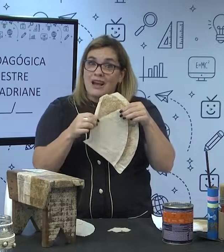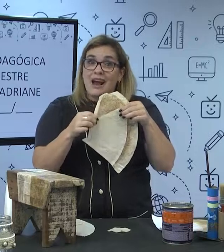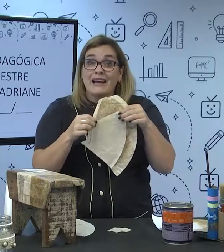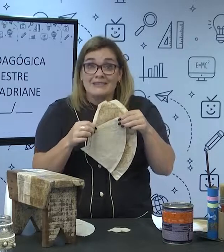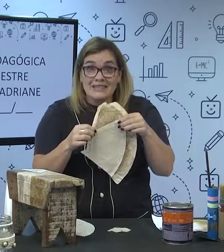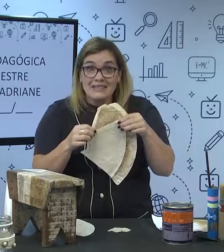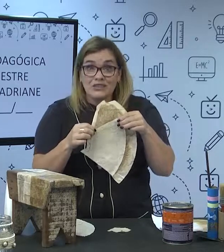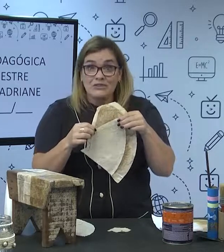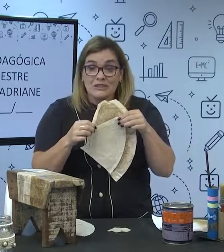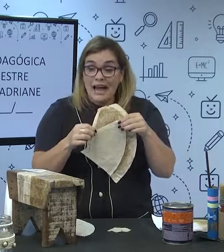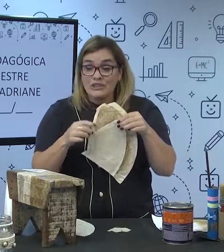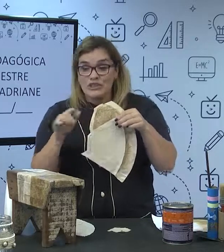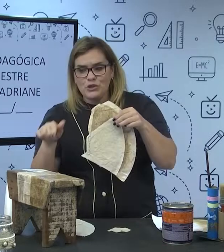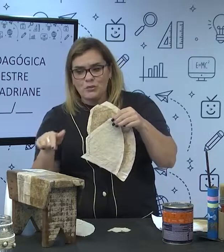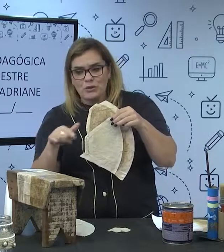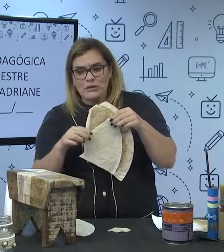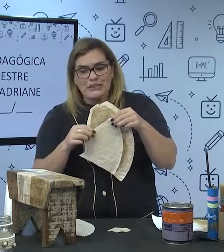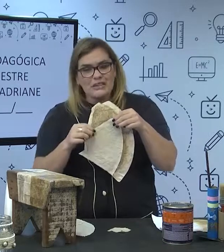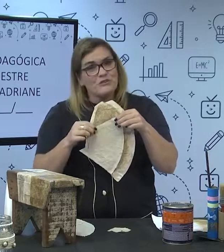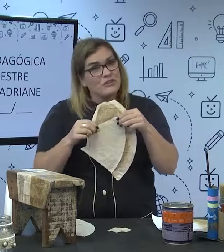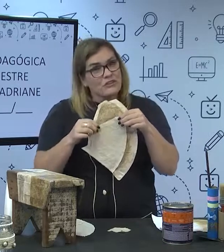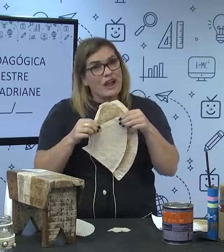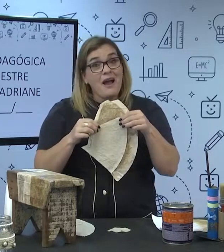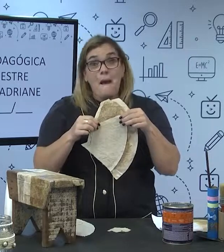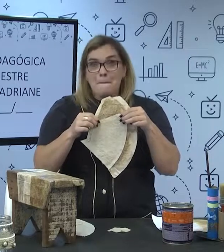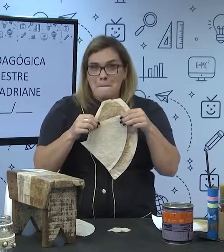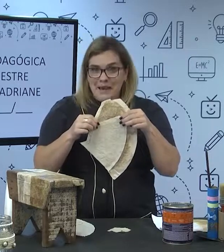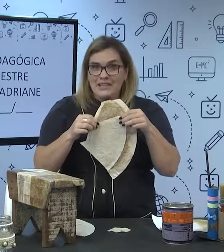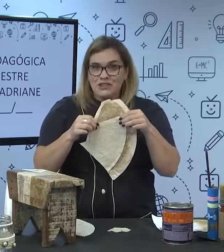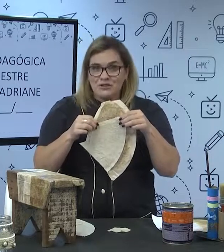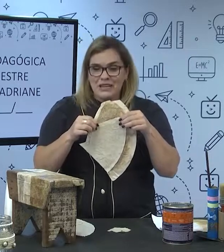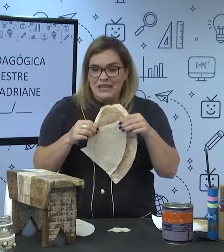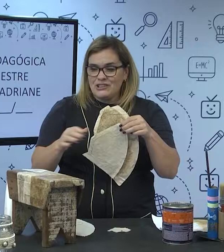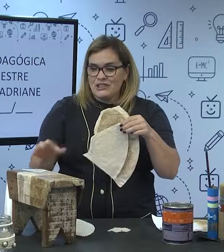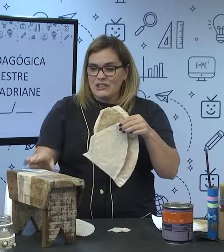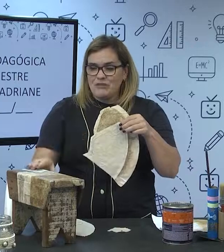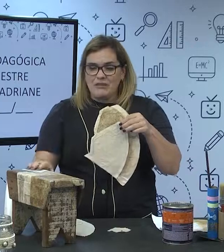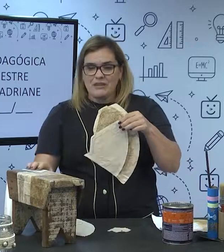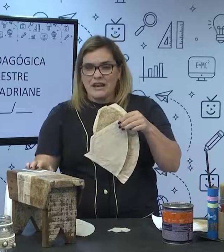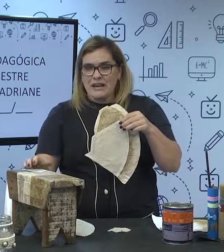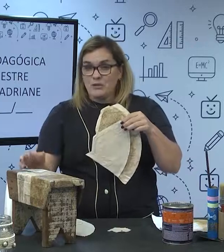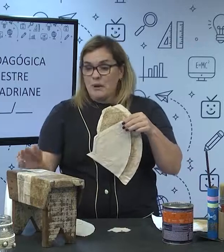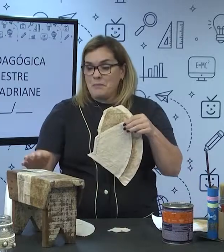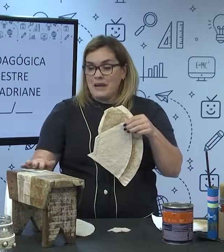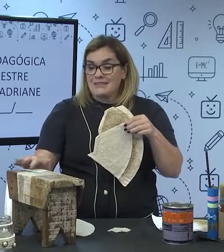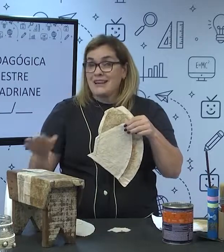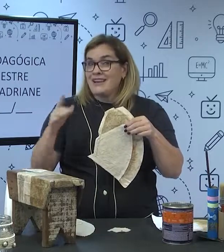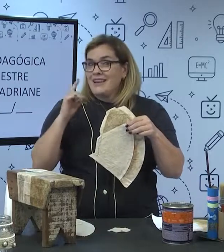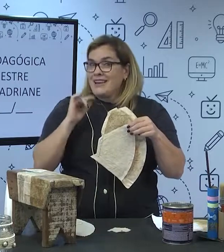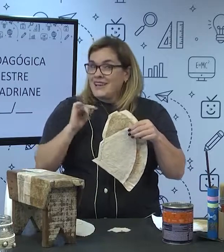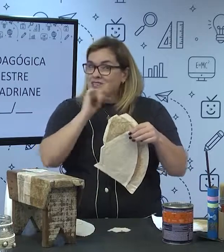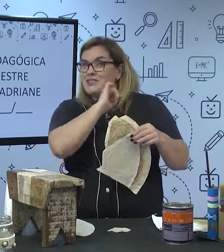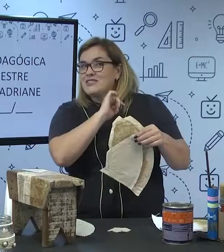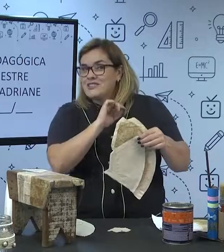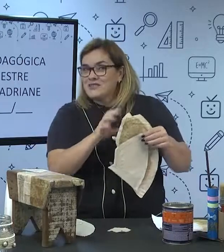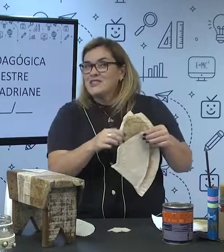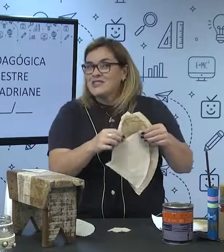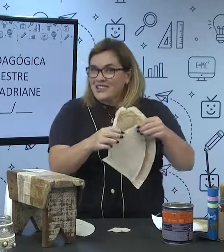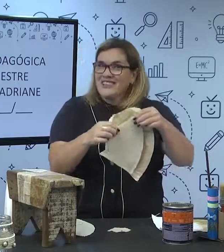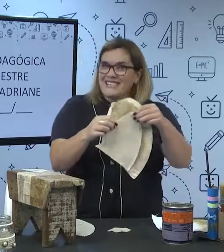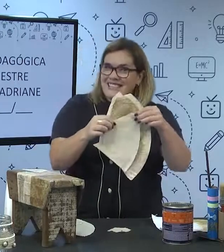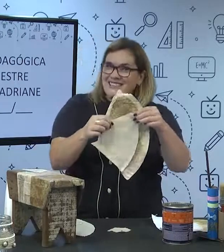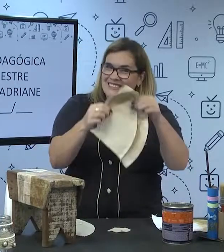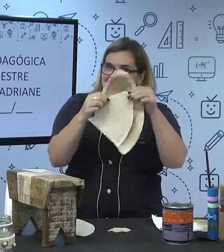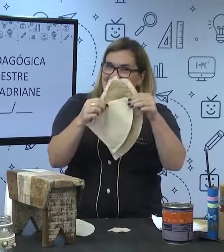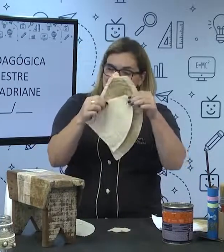tom. Assim, a atividade e o meu banquinho vão ficar bem diferente e vai ficar uma peça exclusiva